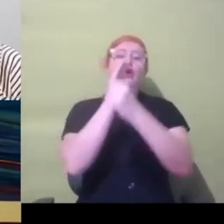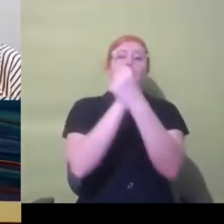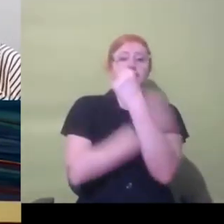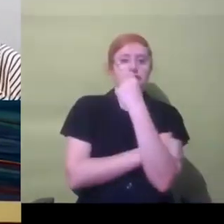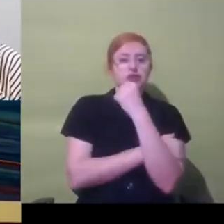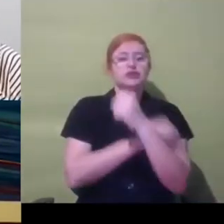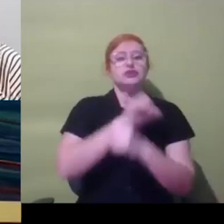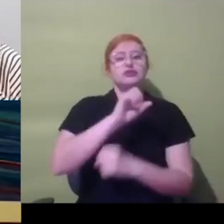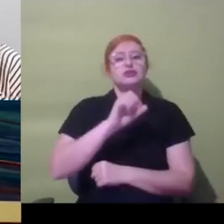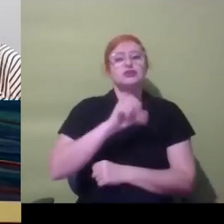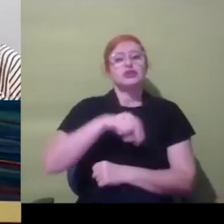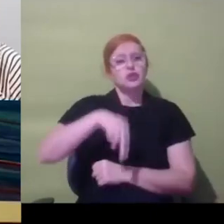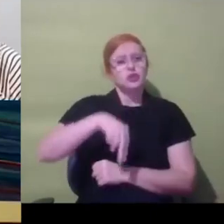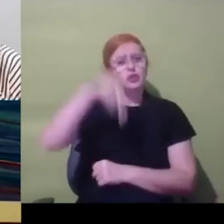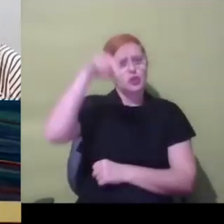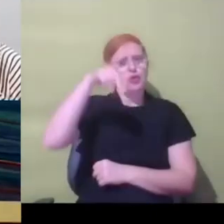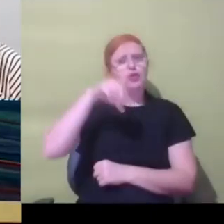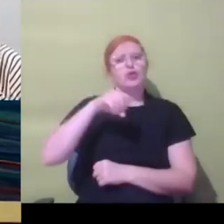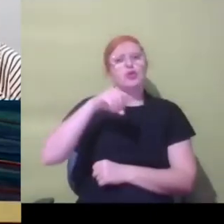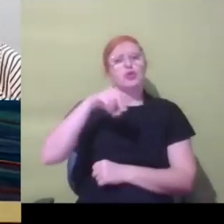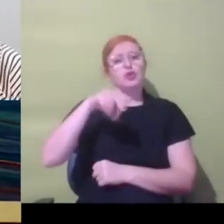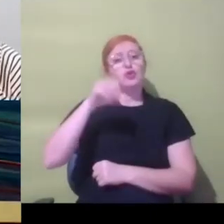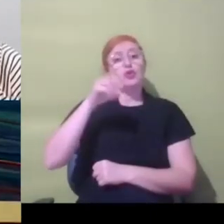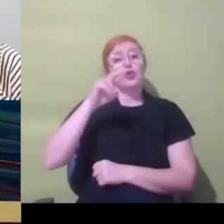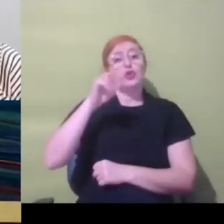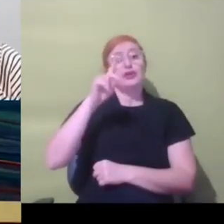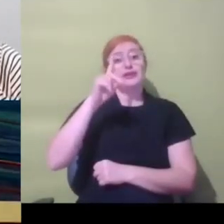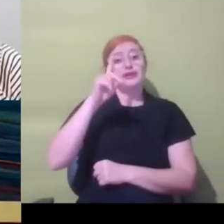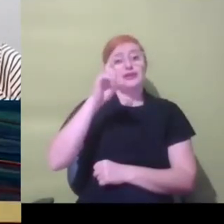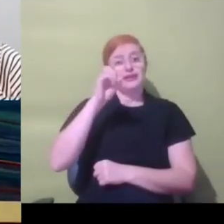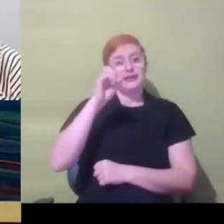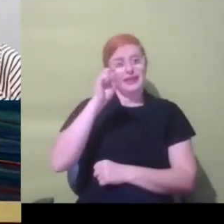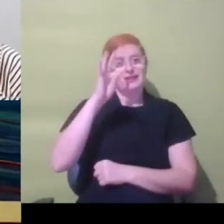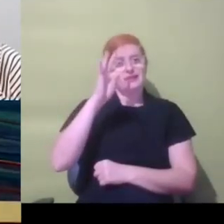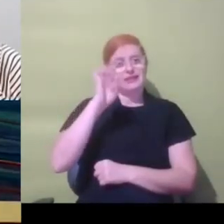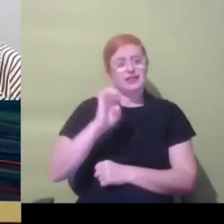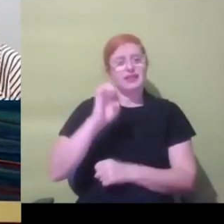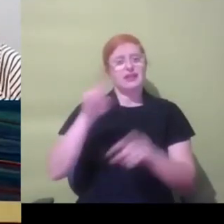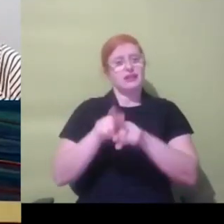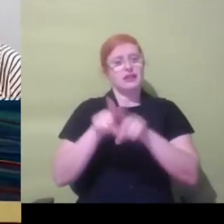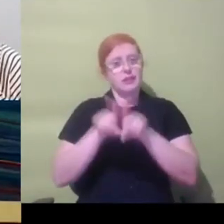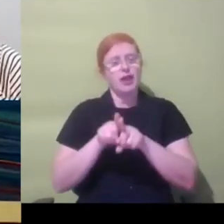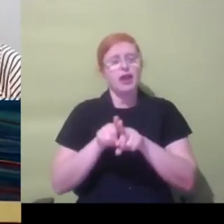no Nordeste, né? A gente também